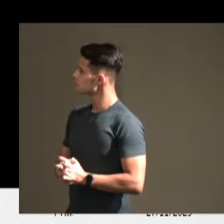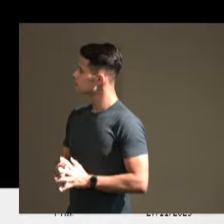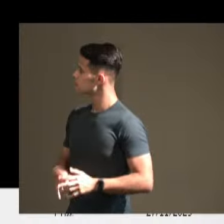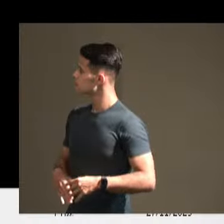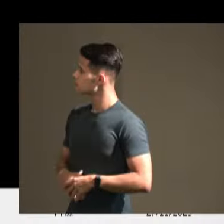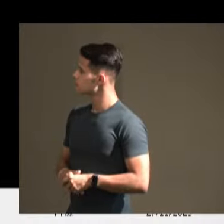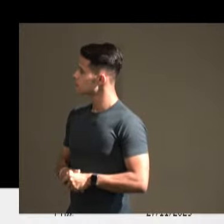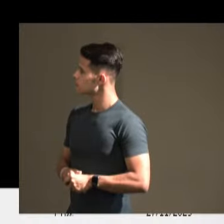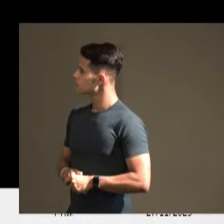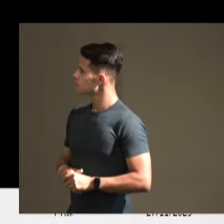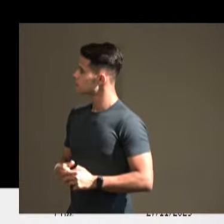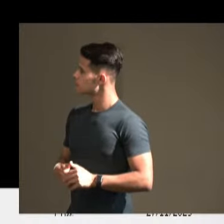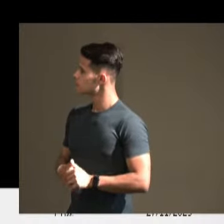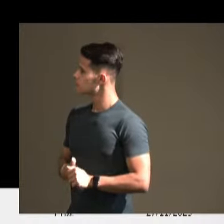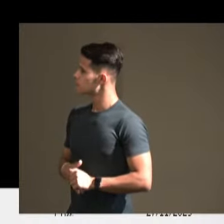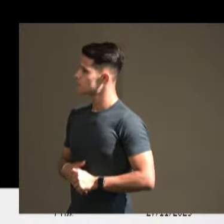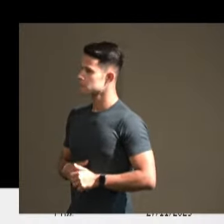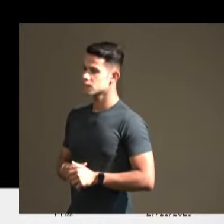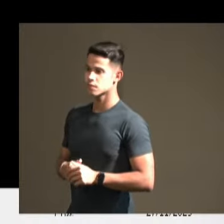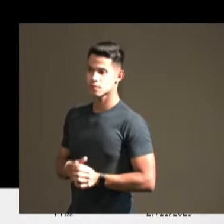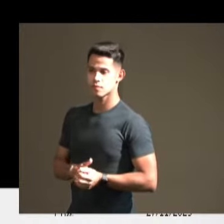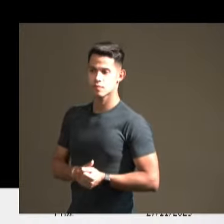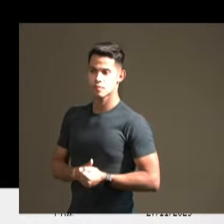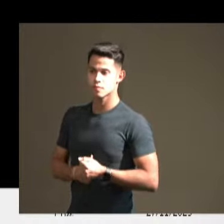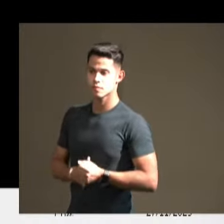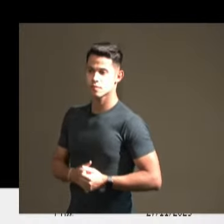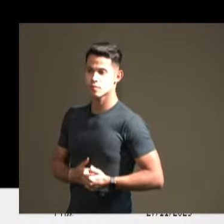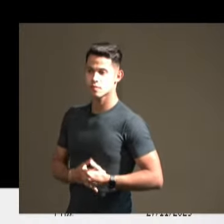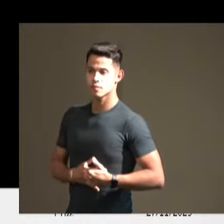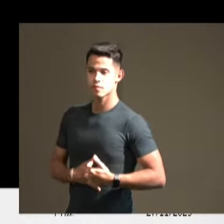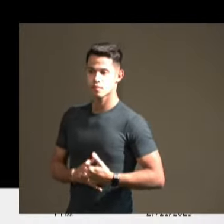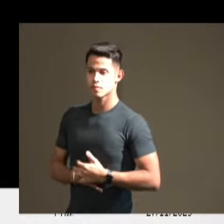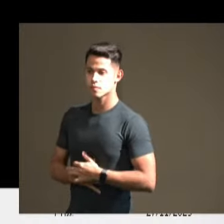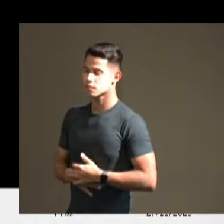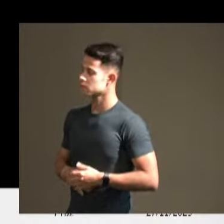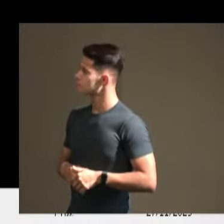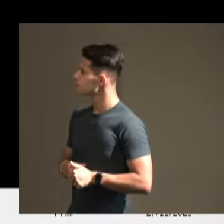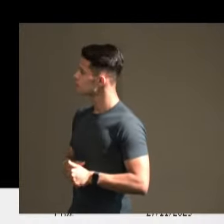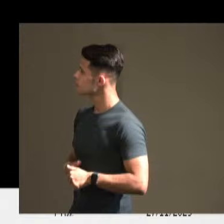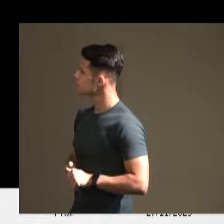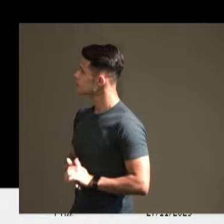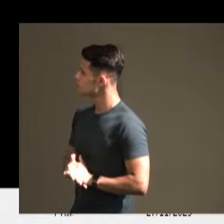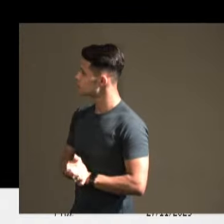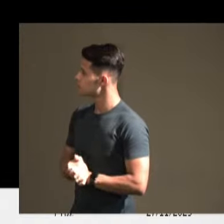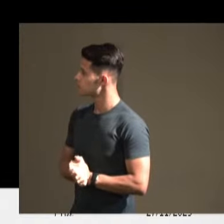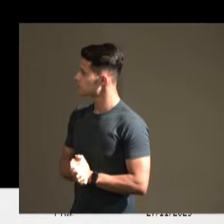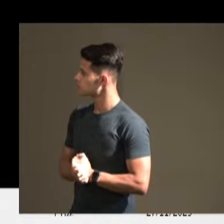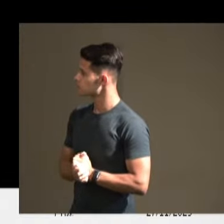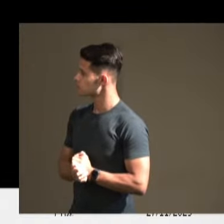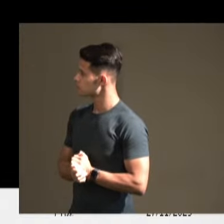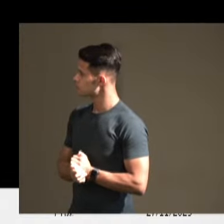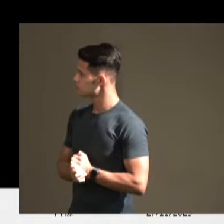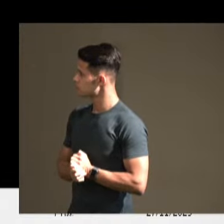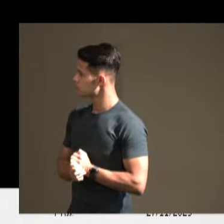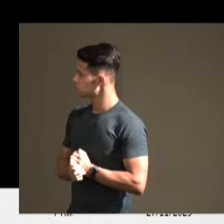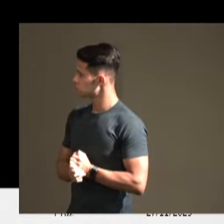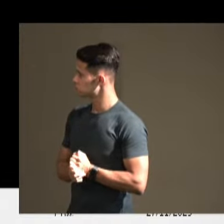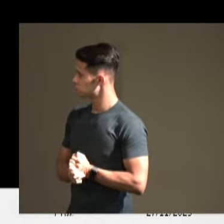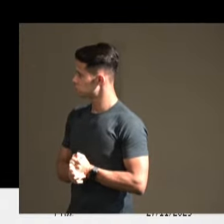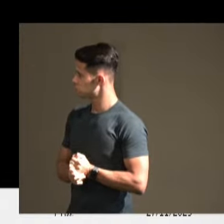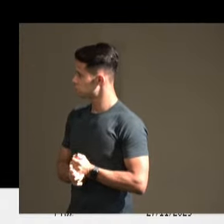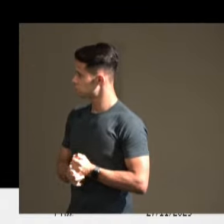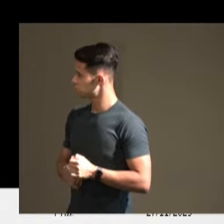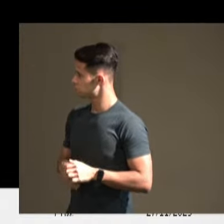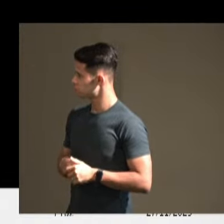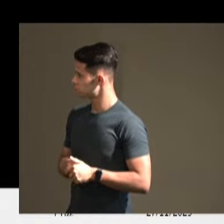criança com síndrome de Down aparecem na tela. Eles acenam para a câmera, sorrindo. Uma mulher indígena de cabelos pretos aparece. Ela usa